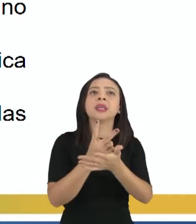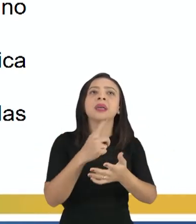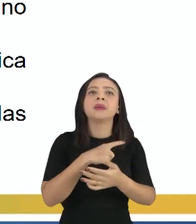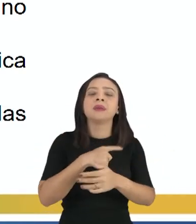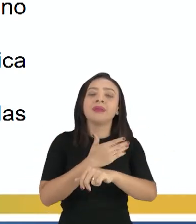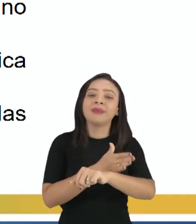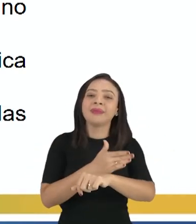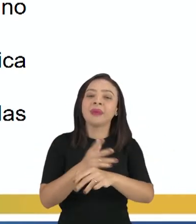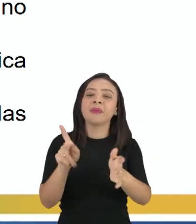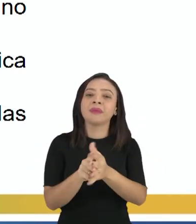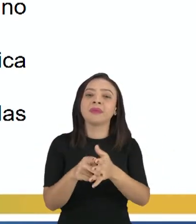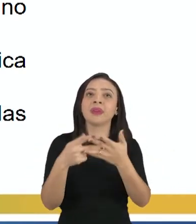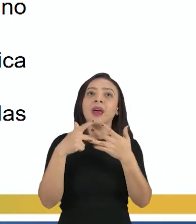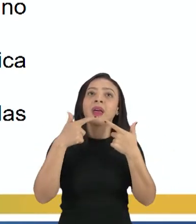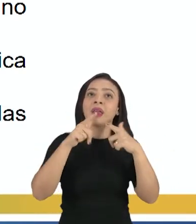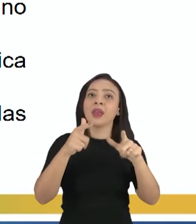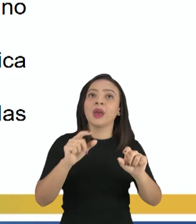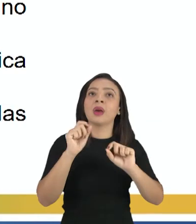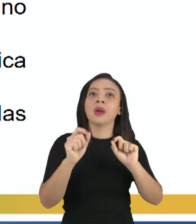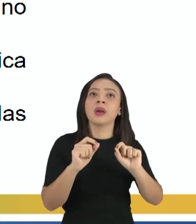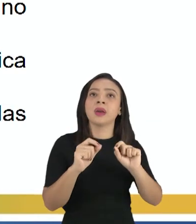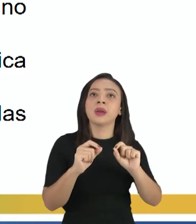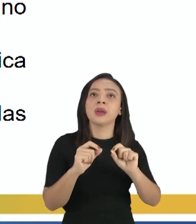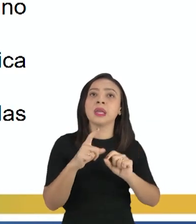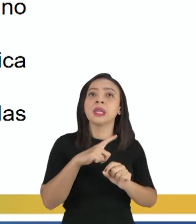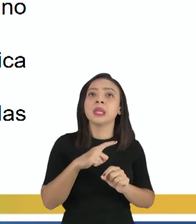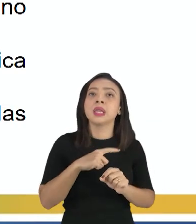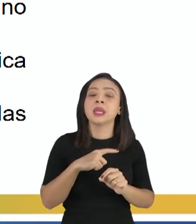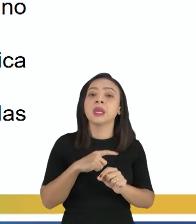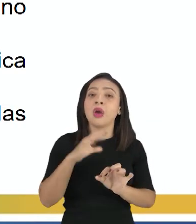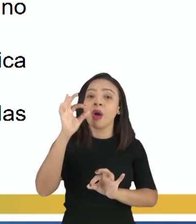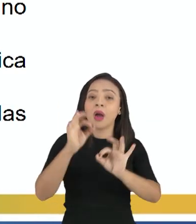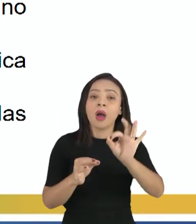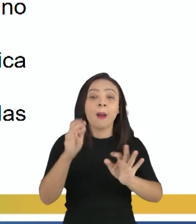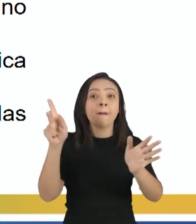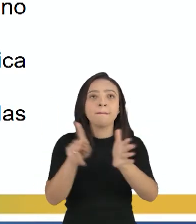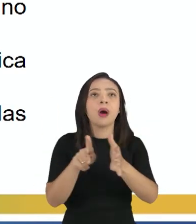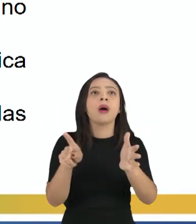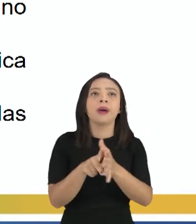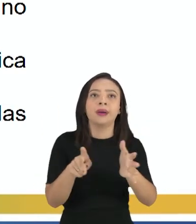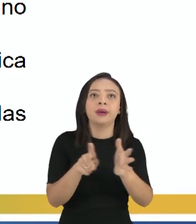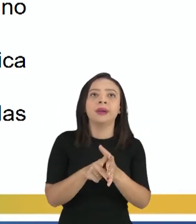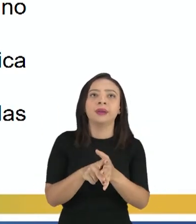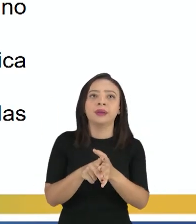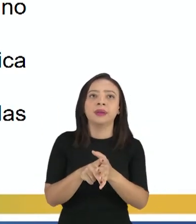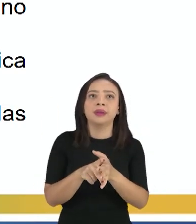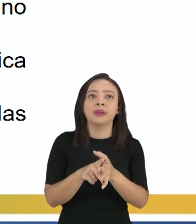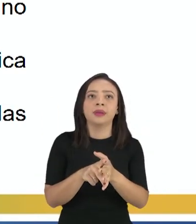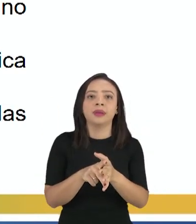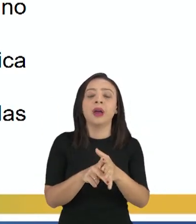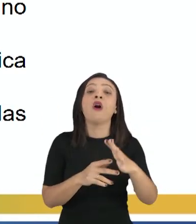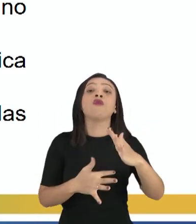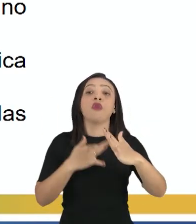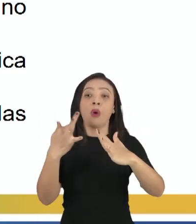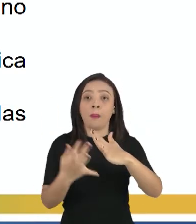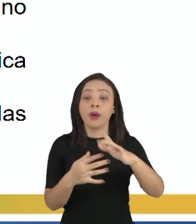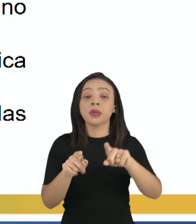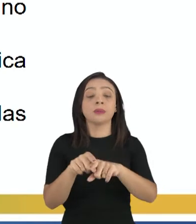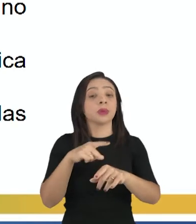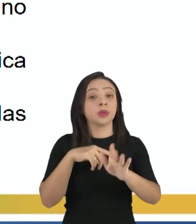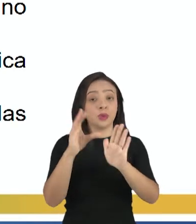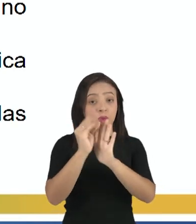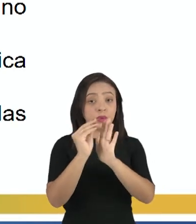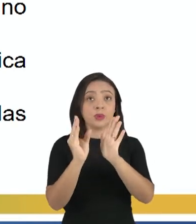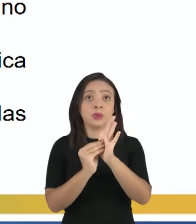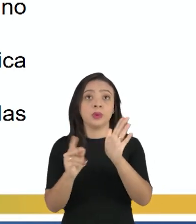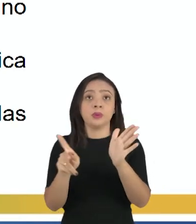como práticas de linguagem, assumindo configurações específicas, formais e de conteúdo.